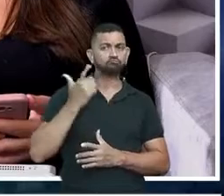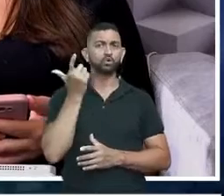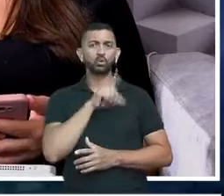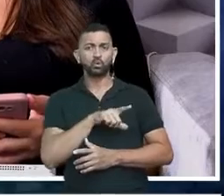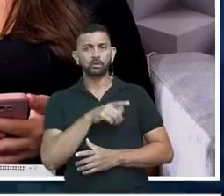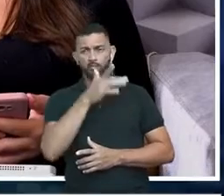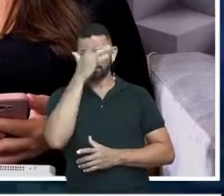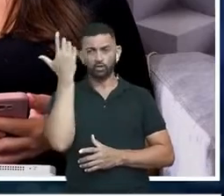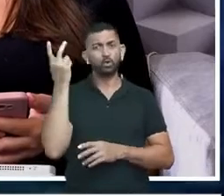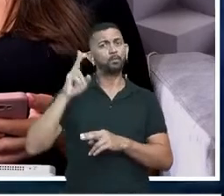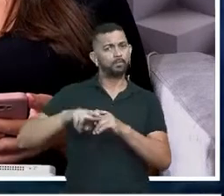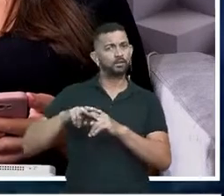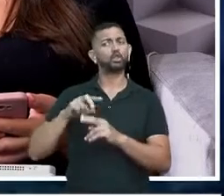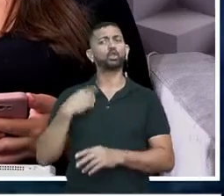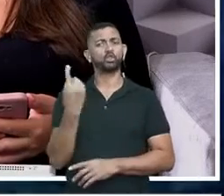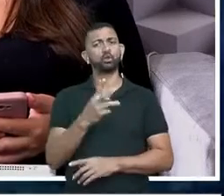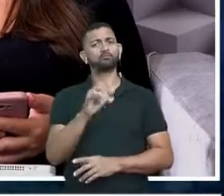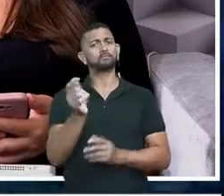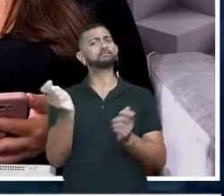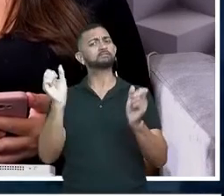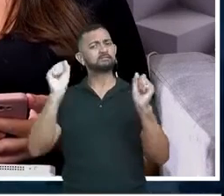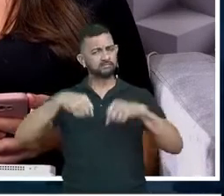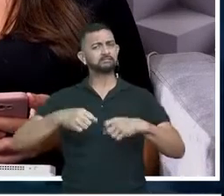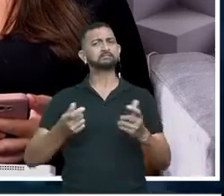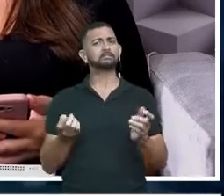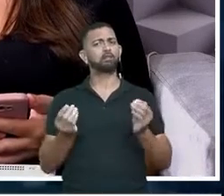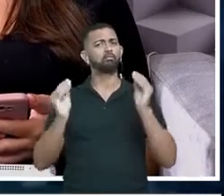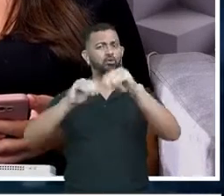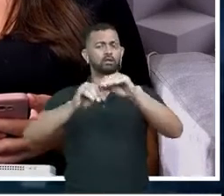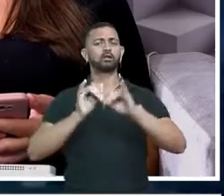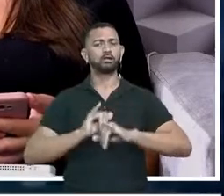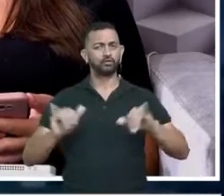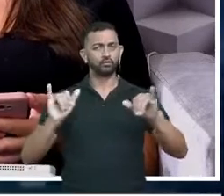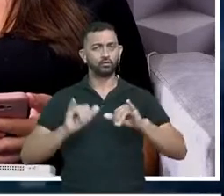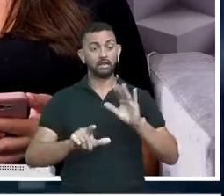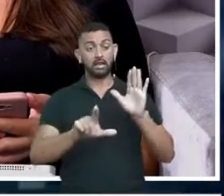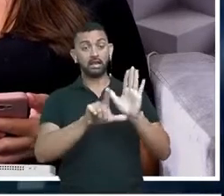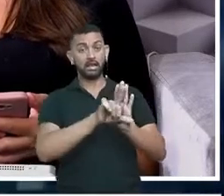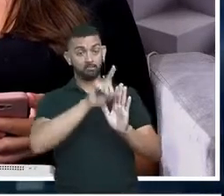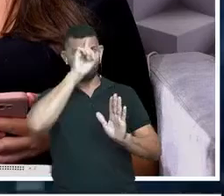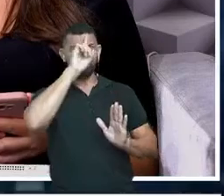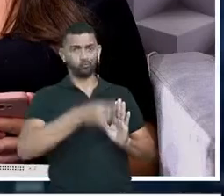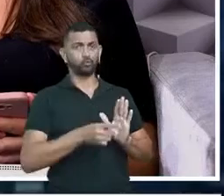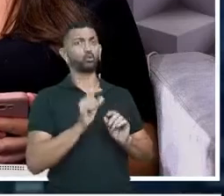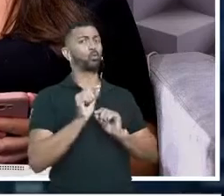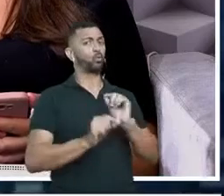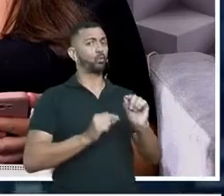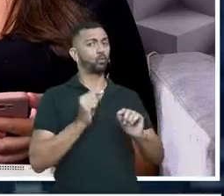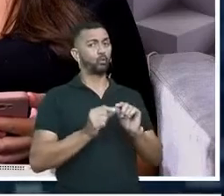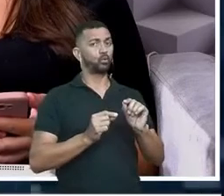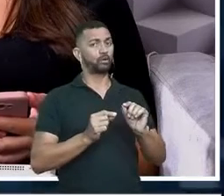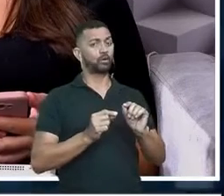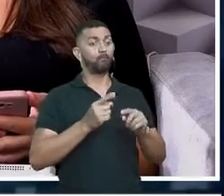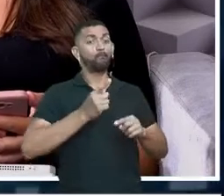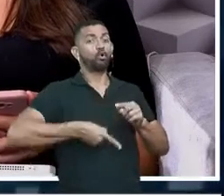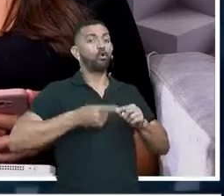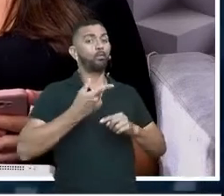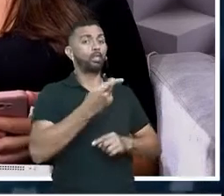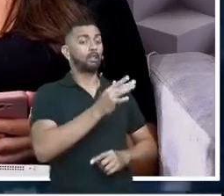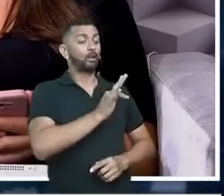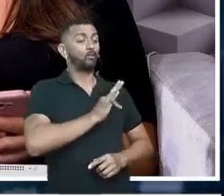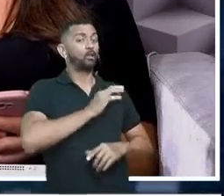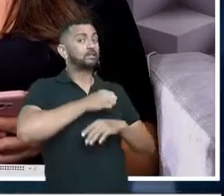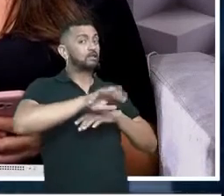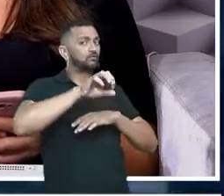sempre que a gente consegui isso no caso de pessoas presas a gente pode sim trazer essa informação a lei de abuso de autoridade ela restringe esse